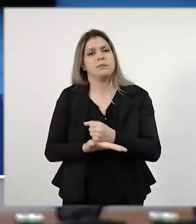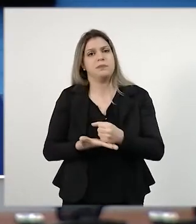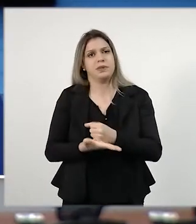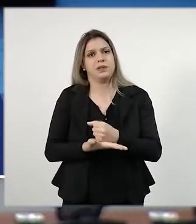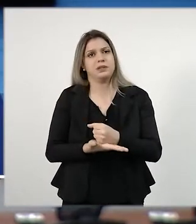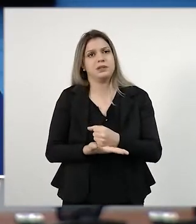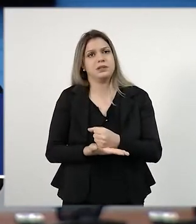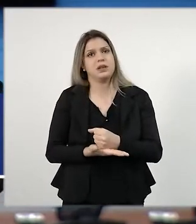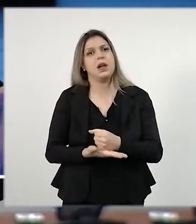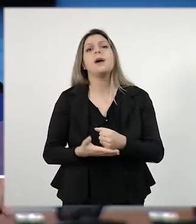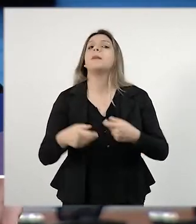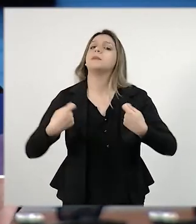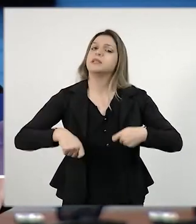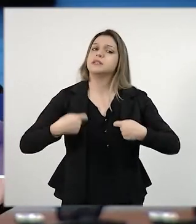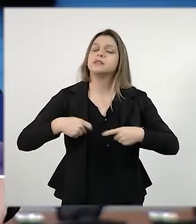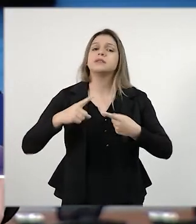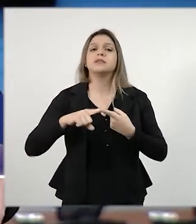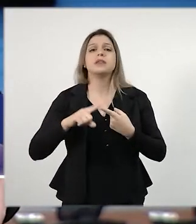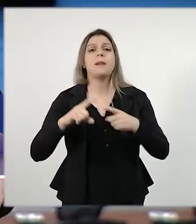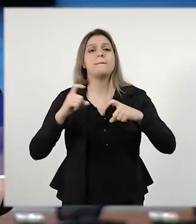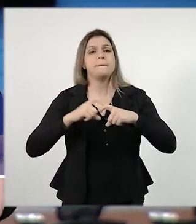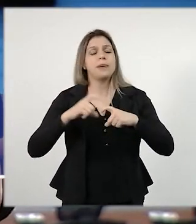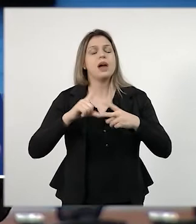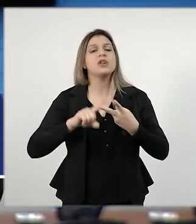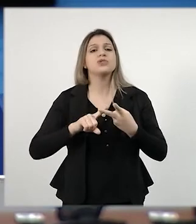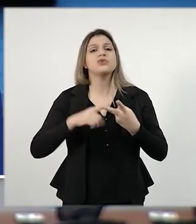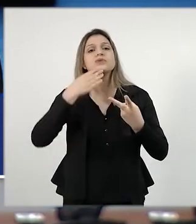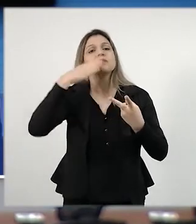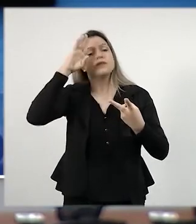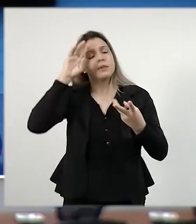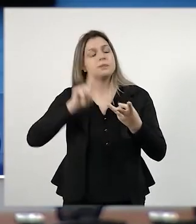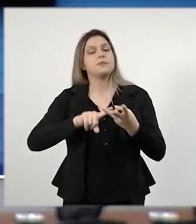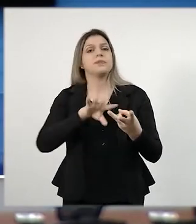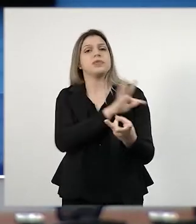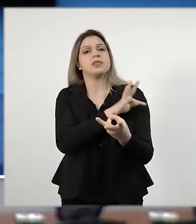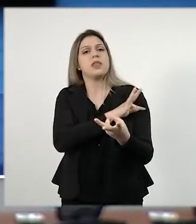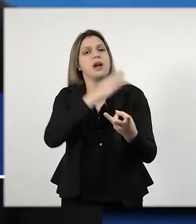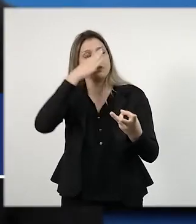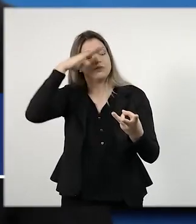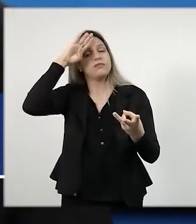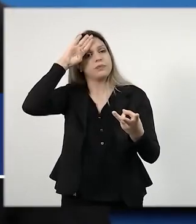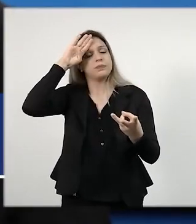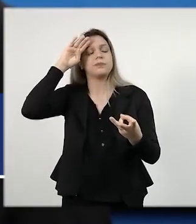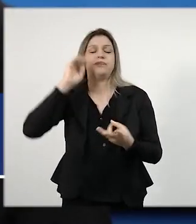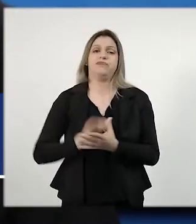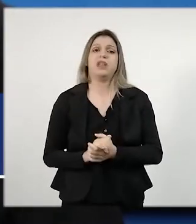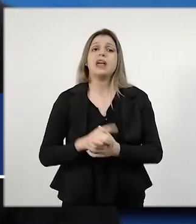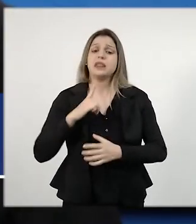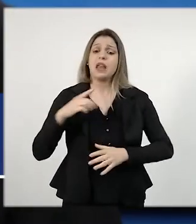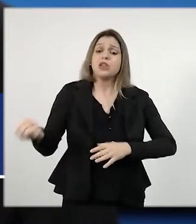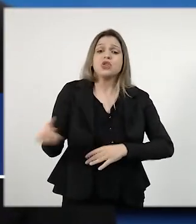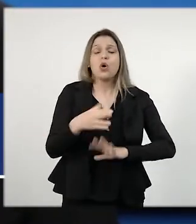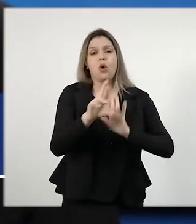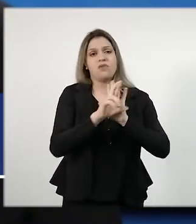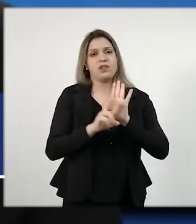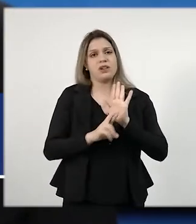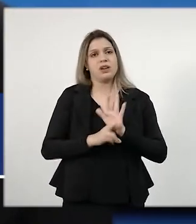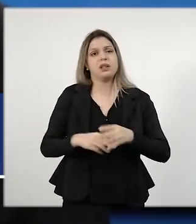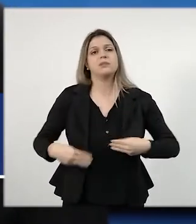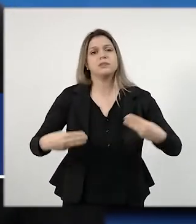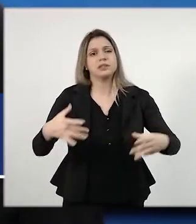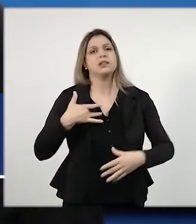sua formação mínima devem contar com médicos, enfermeiros e técnicos em enfermagem. E diante das novas regras, o Ministério